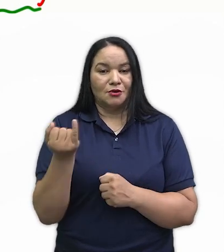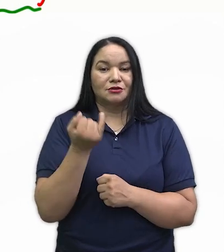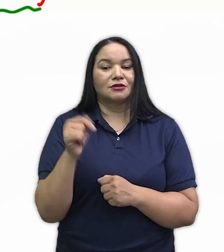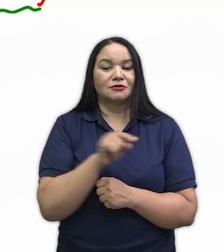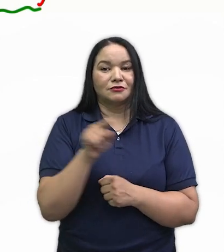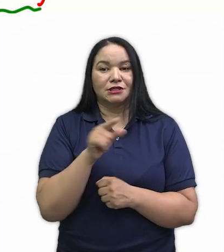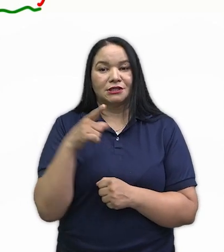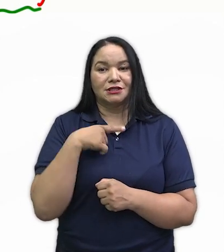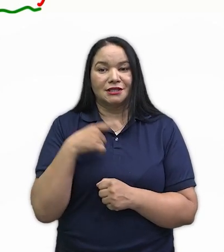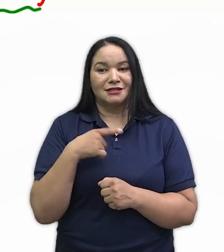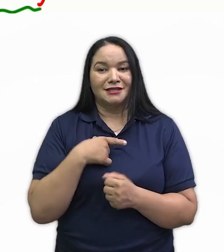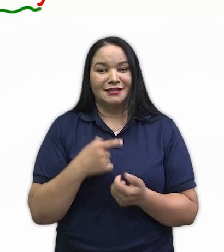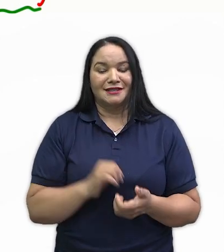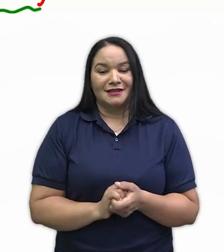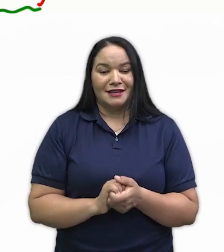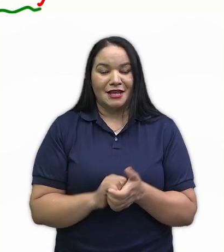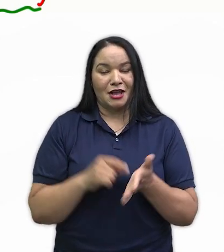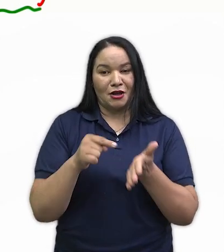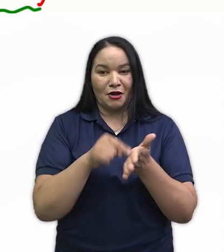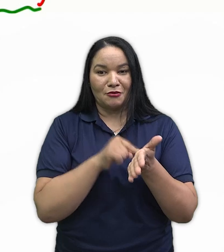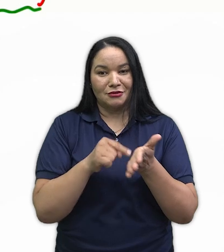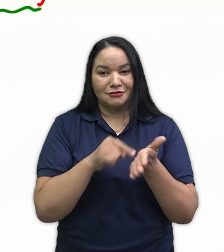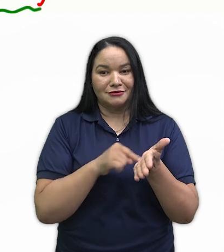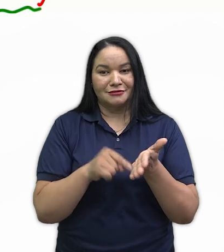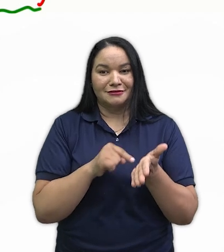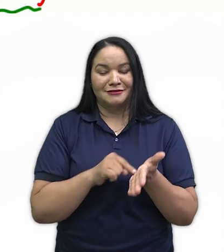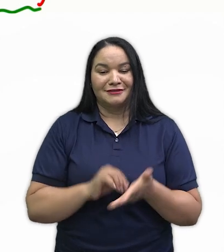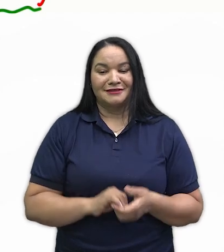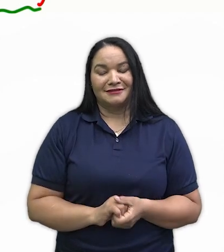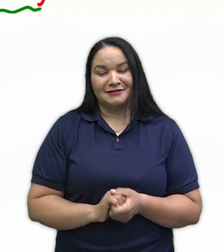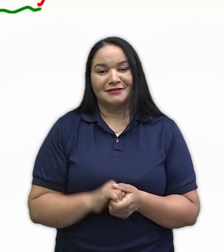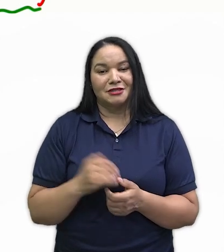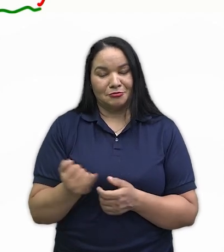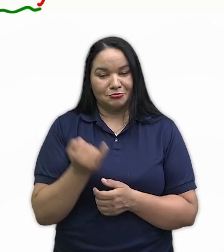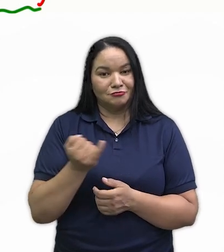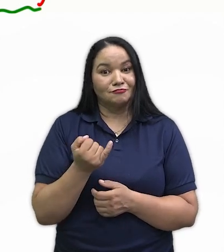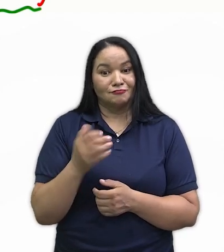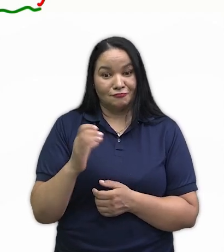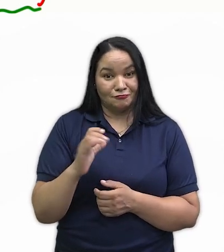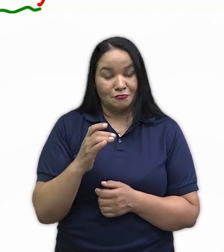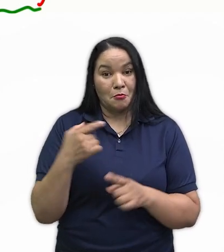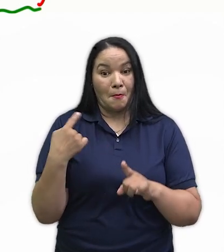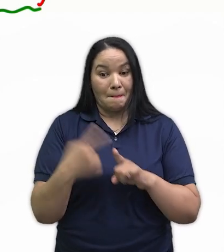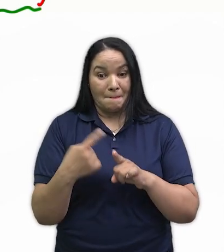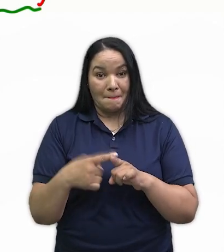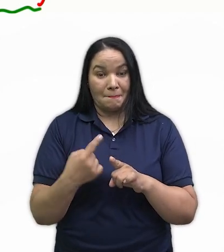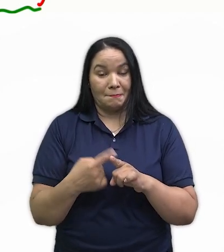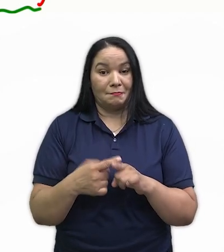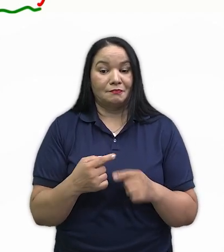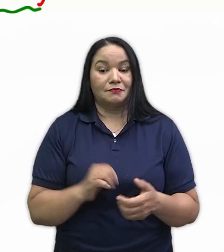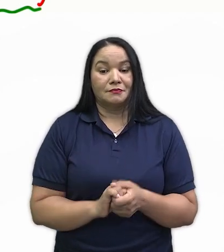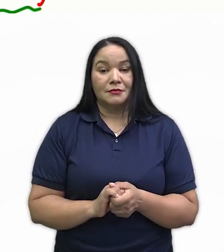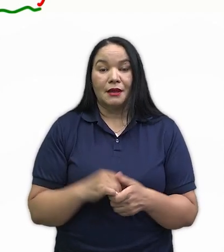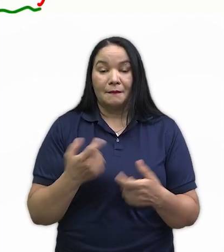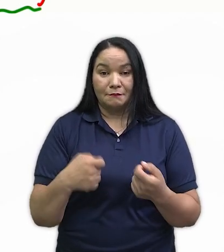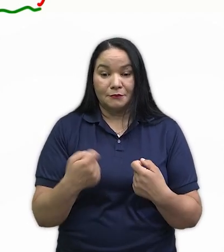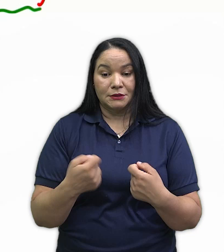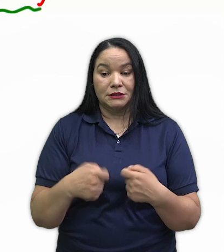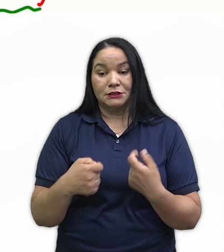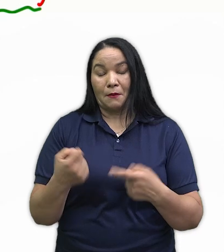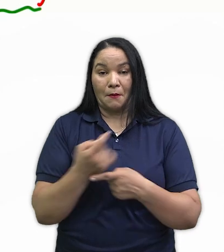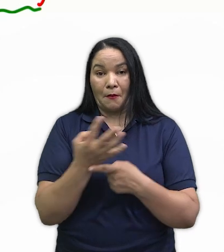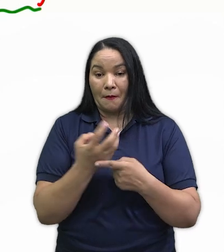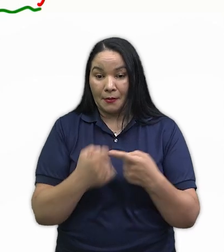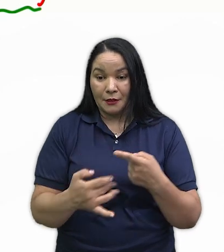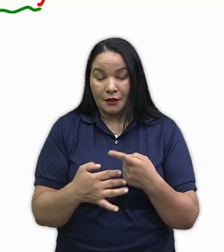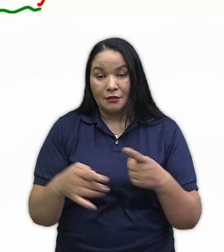mãos calculadora, de preferência uma calculadora científica. Por quê? Porque a gente trabalha muito com